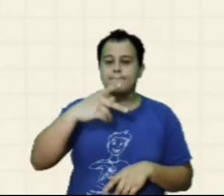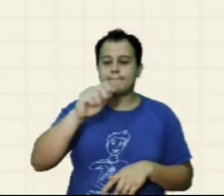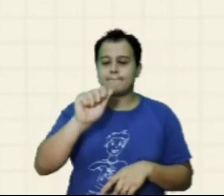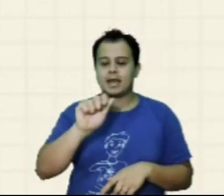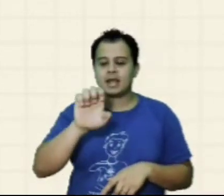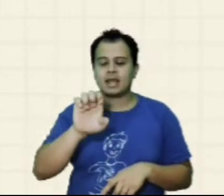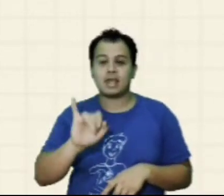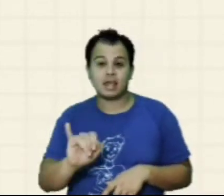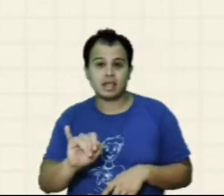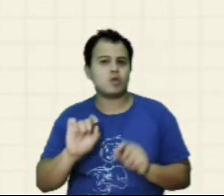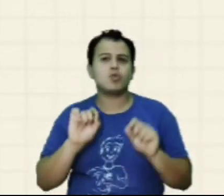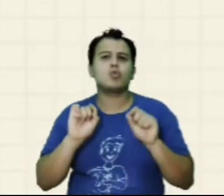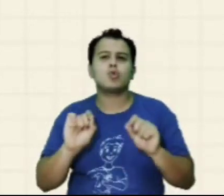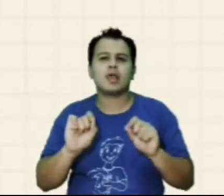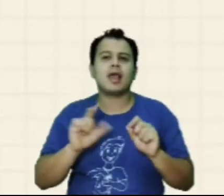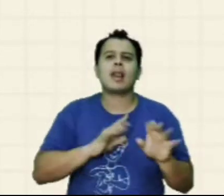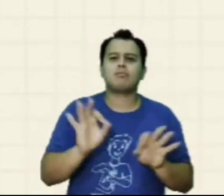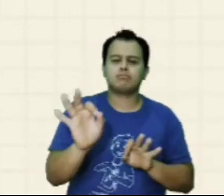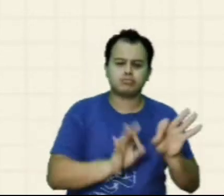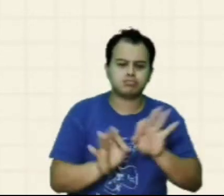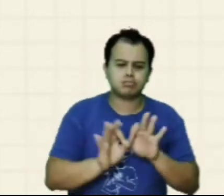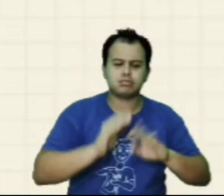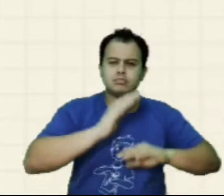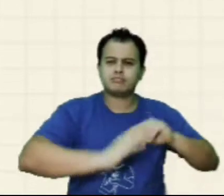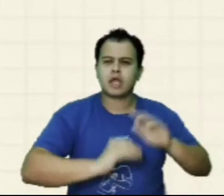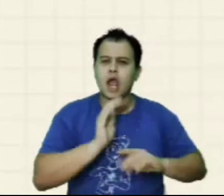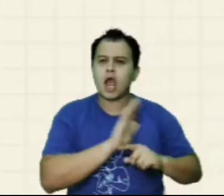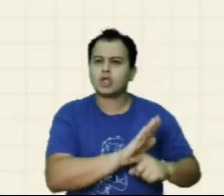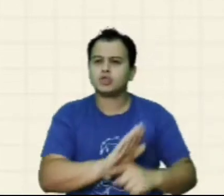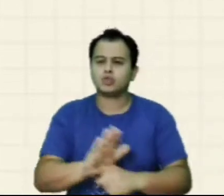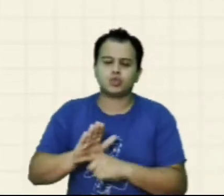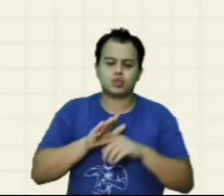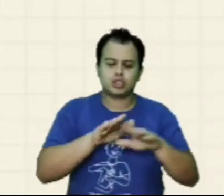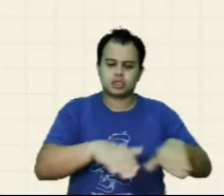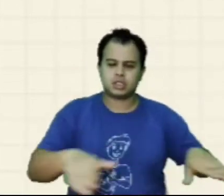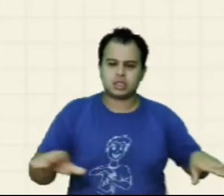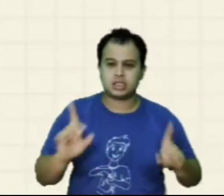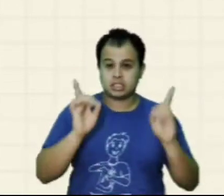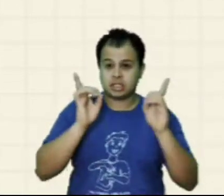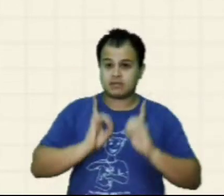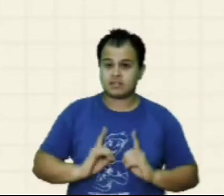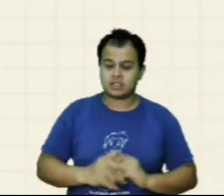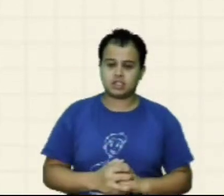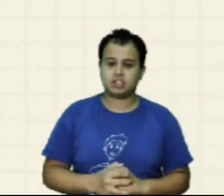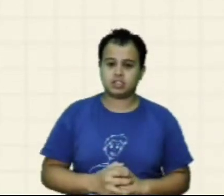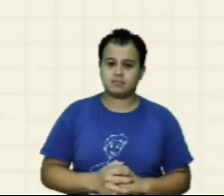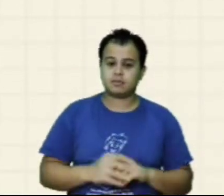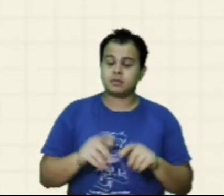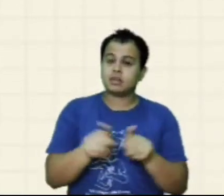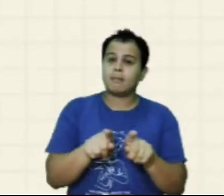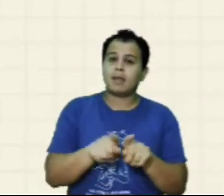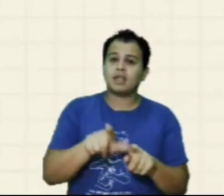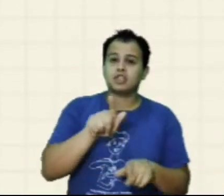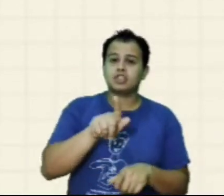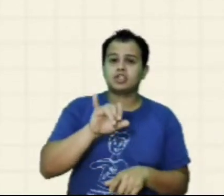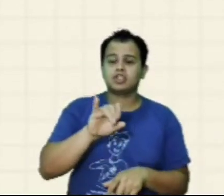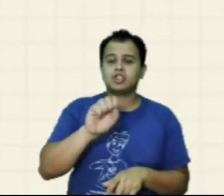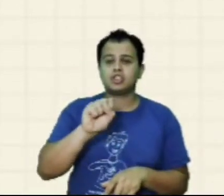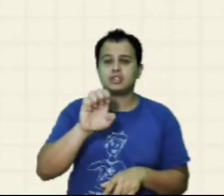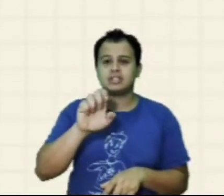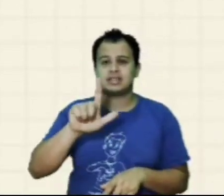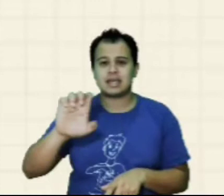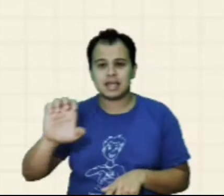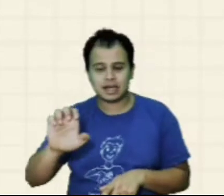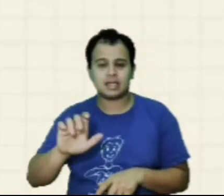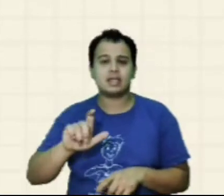o direcionamento do trabalho das crianças com deficiência. E a Gisele é a nossa coordenadora de setor. A